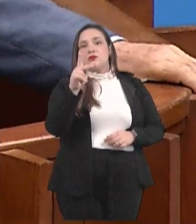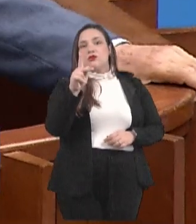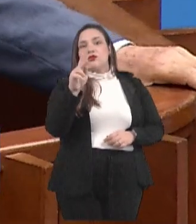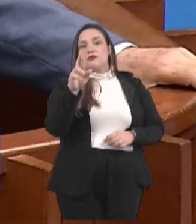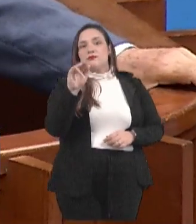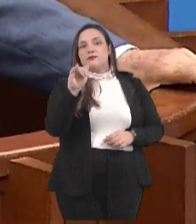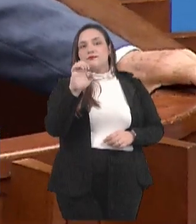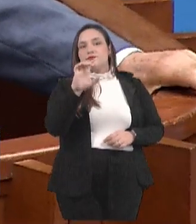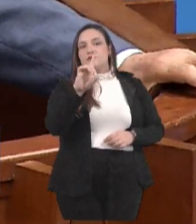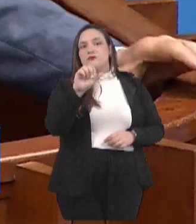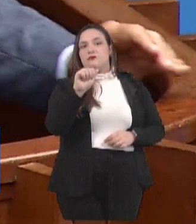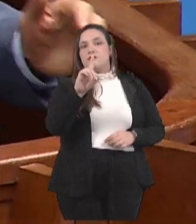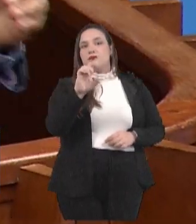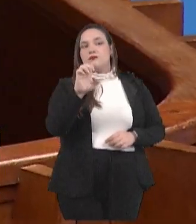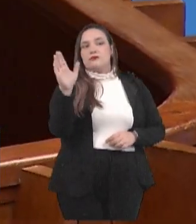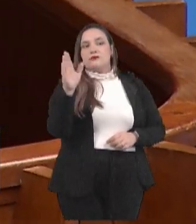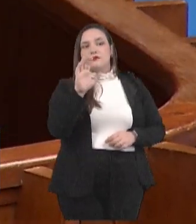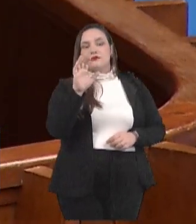e os